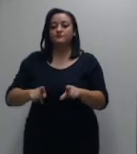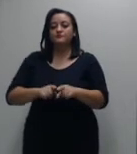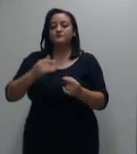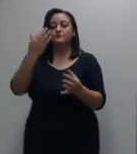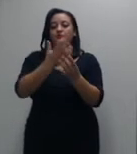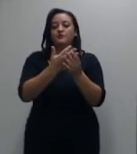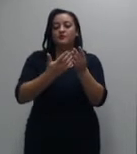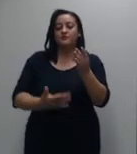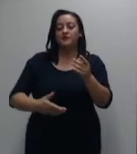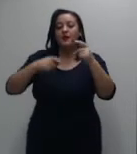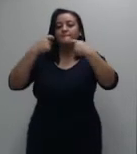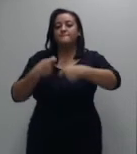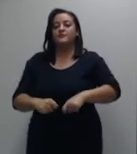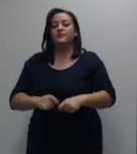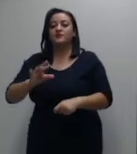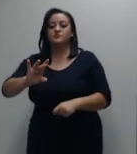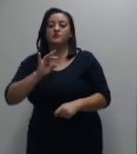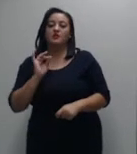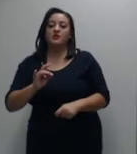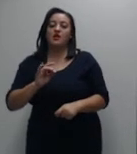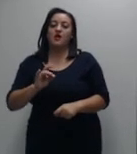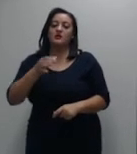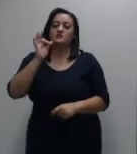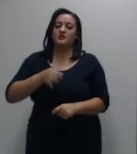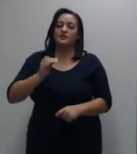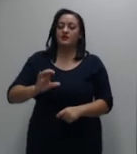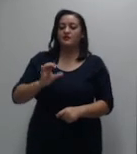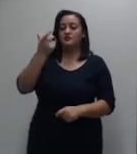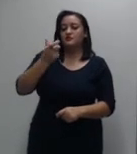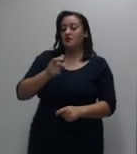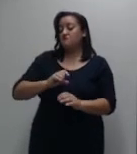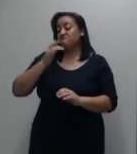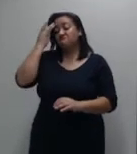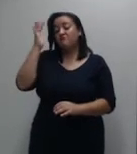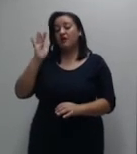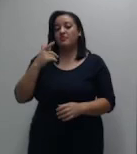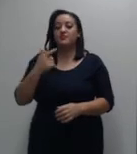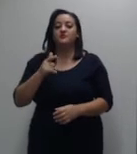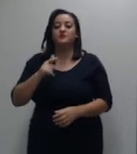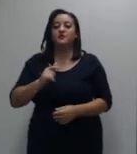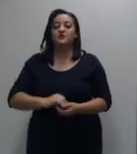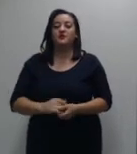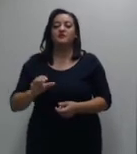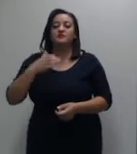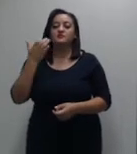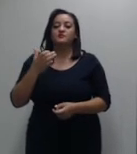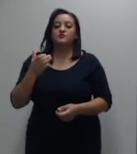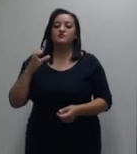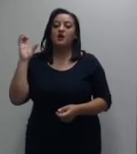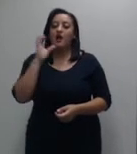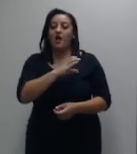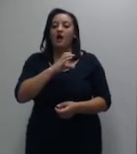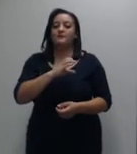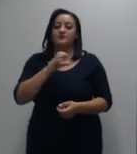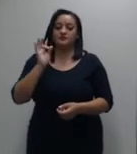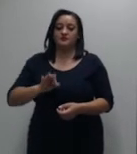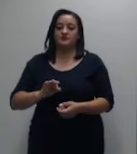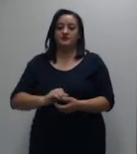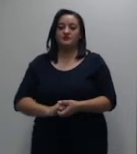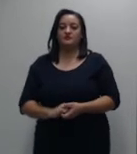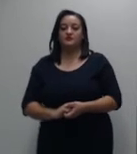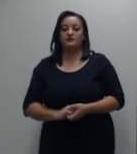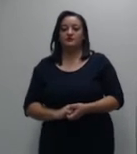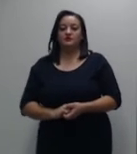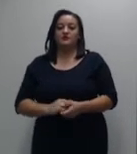pudessem outros a eficácia da decisão automaticamente não haveria de se nós imediatamente esse caso de uma vez que o